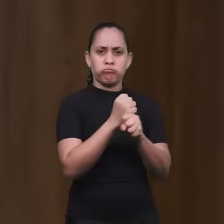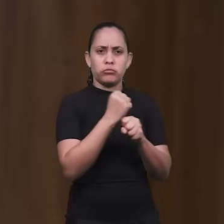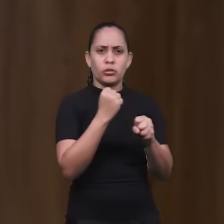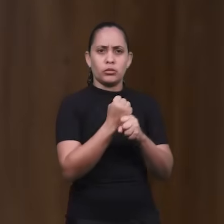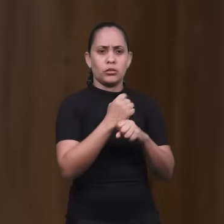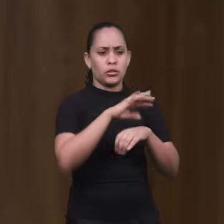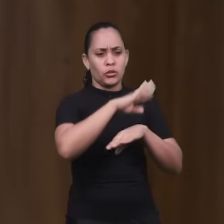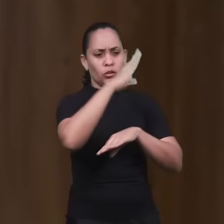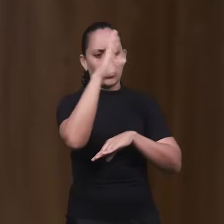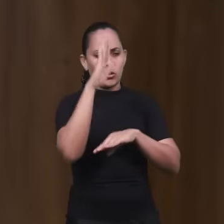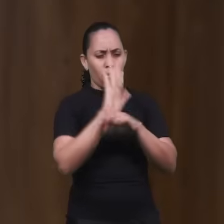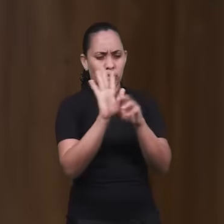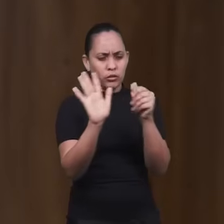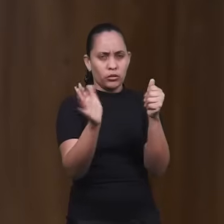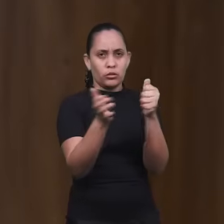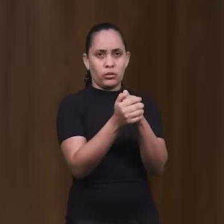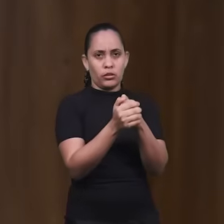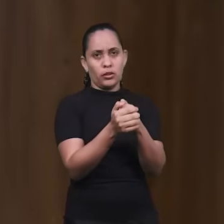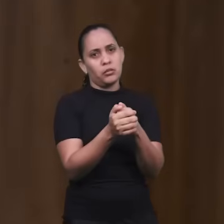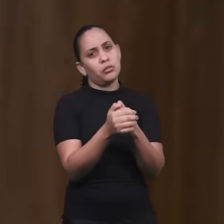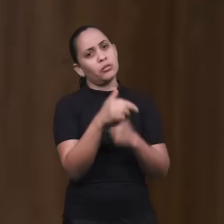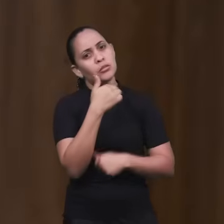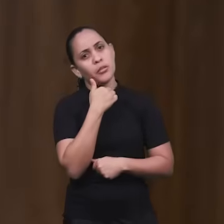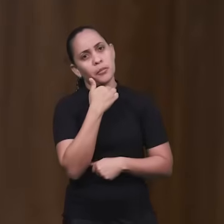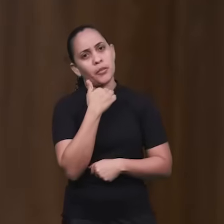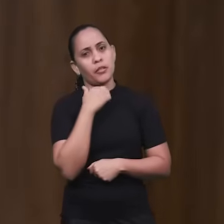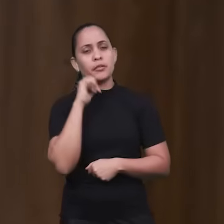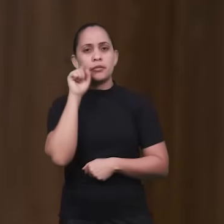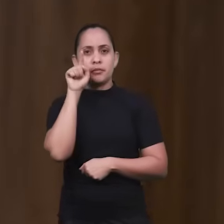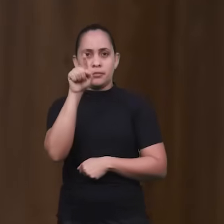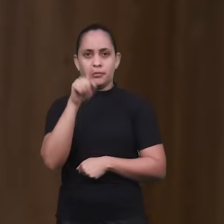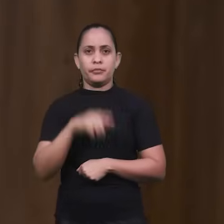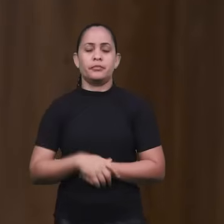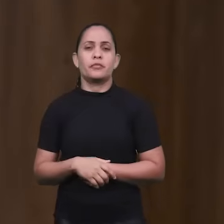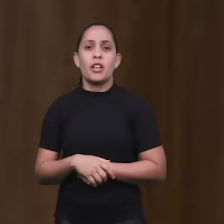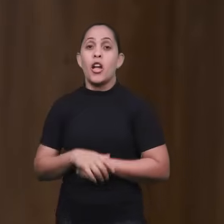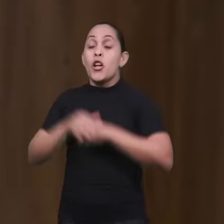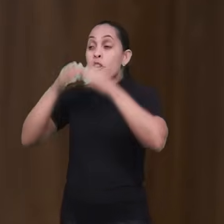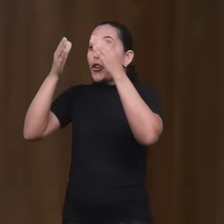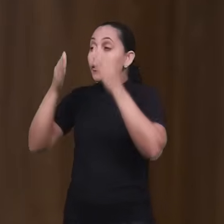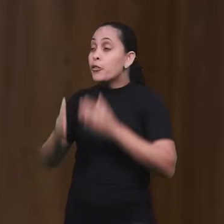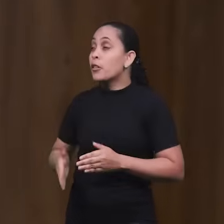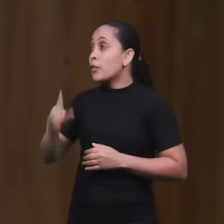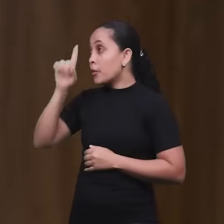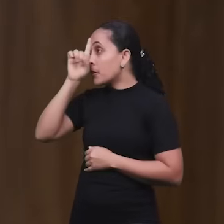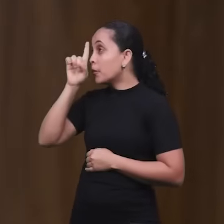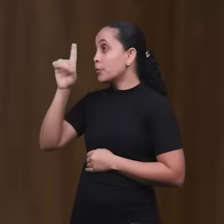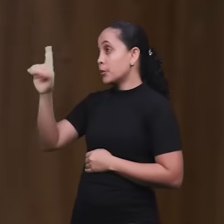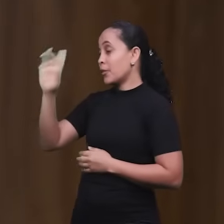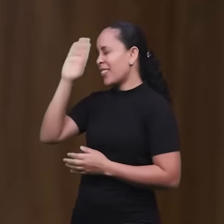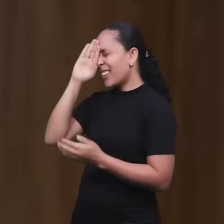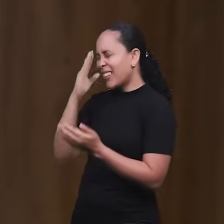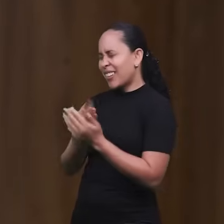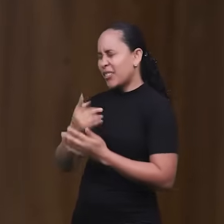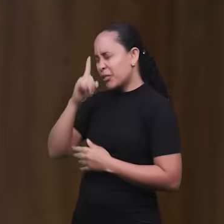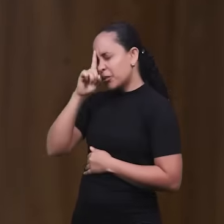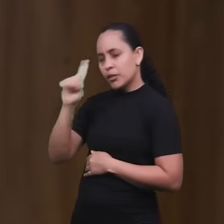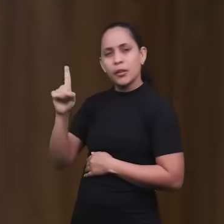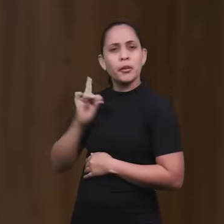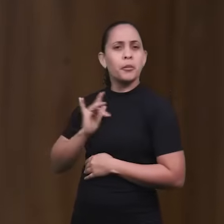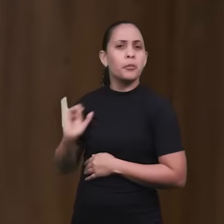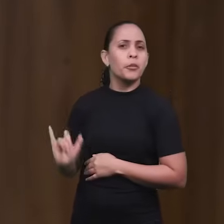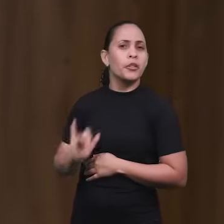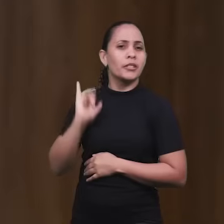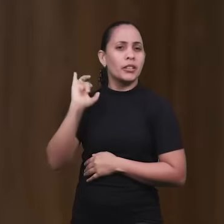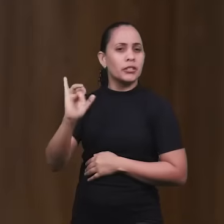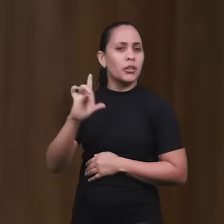aqui reforçar com os irmãos, né? Não se pode esconder uma cidade edificada sobre um monte. Quando você